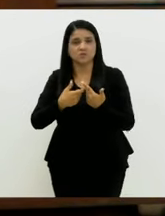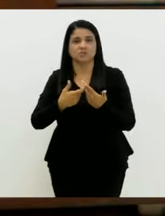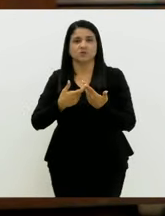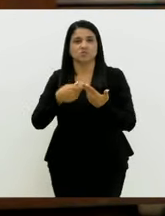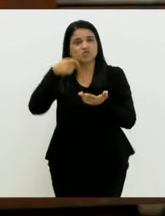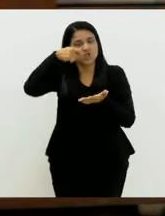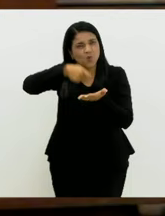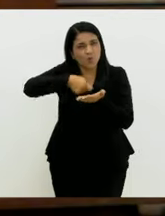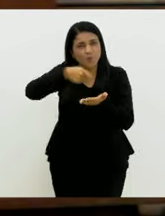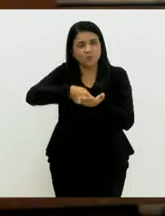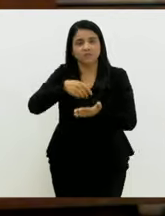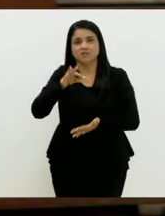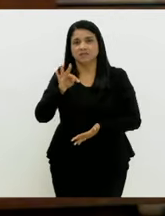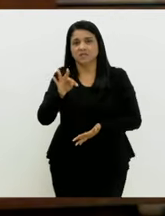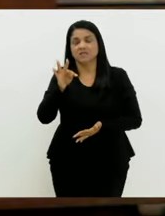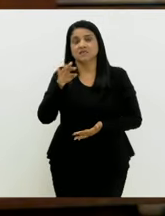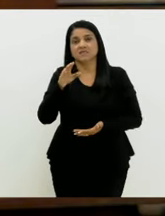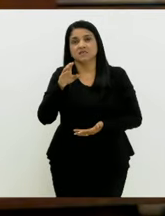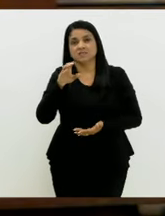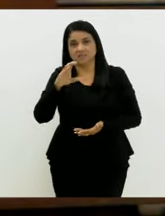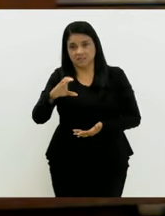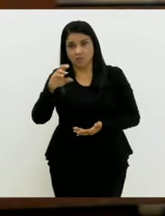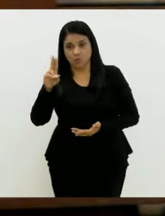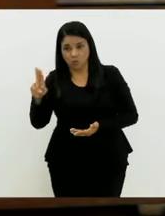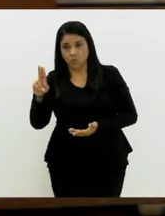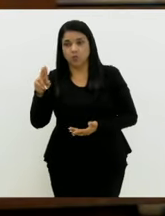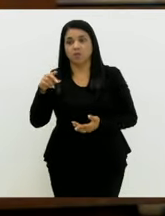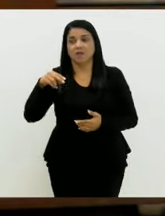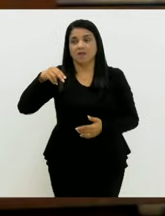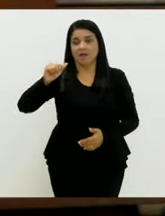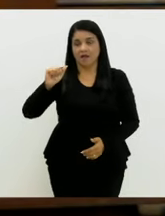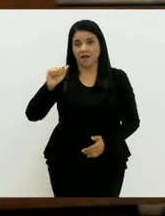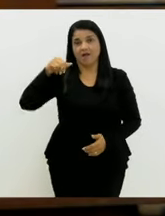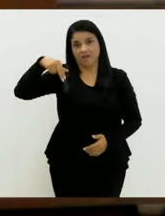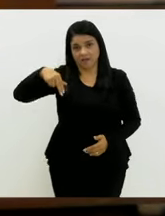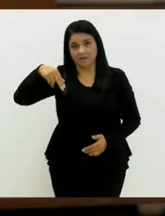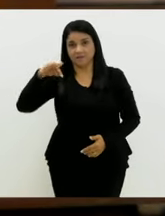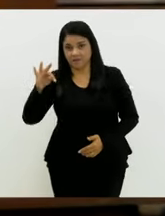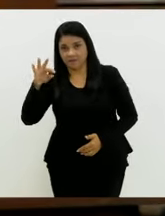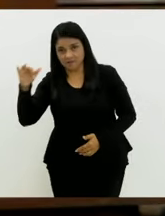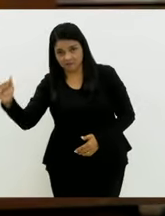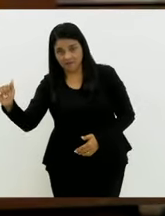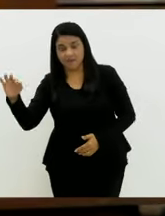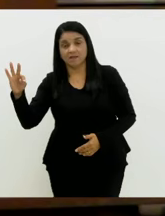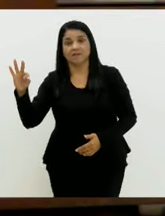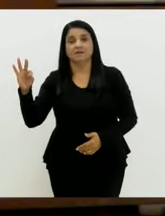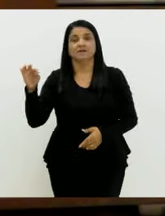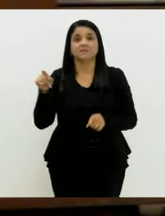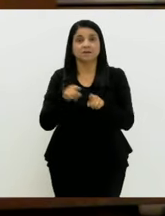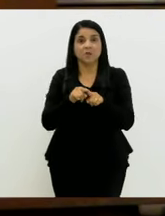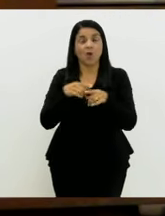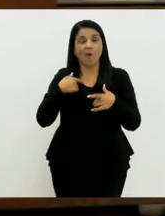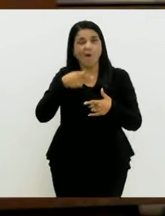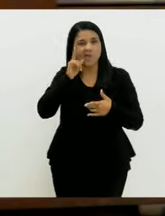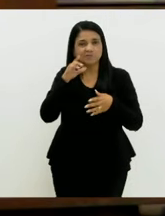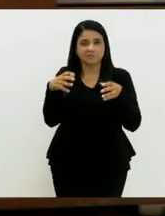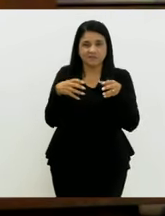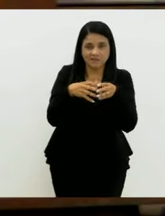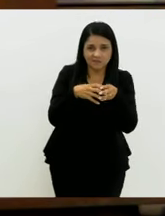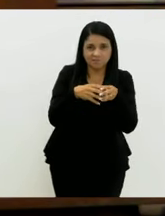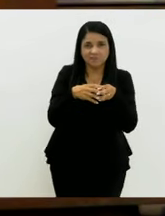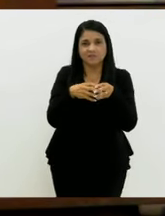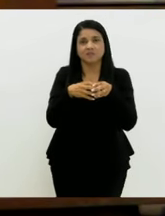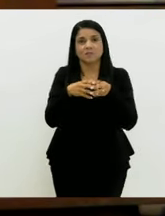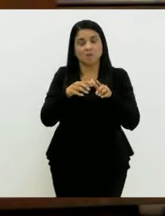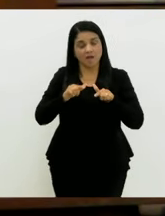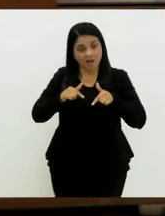do TCU, da NTT, do Ministério do Transporte e da Justiça. Ontem, eu e minha equipe fizemos uma ação